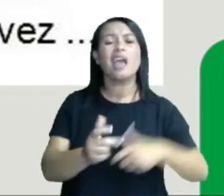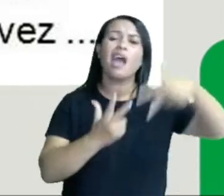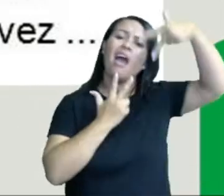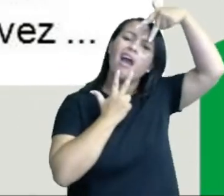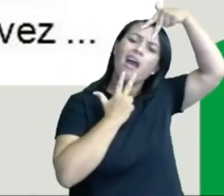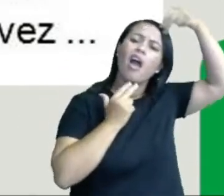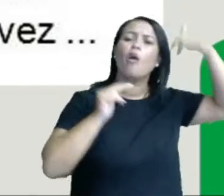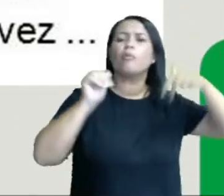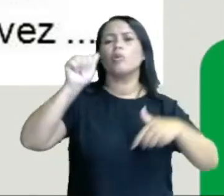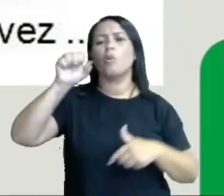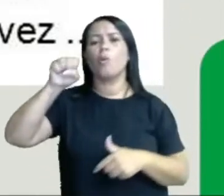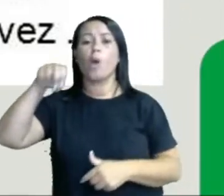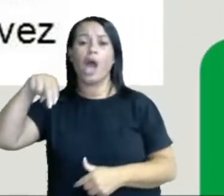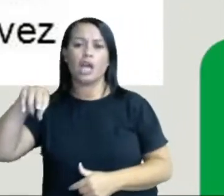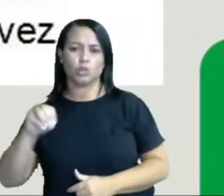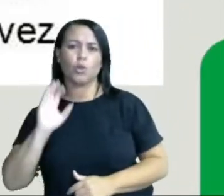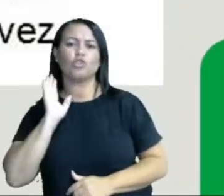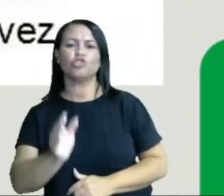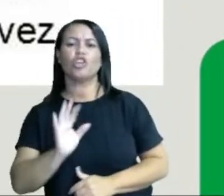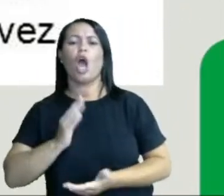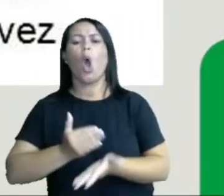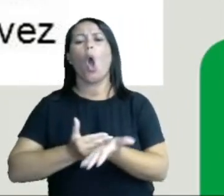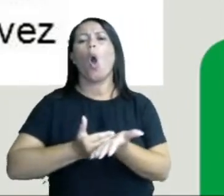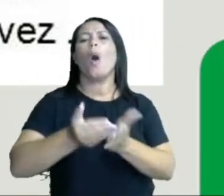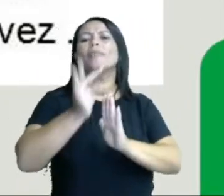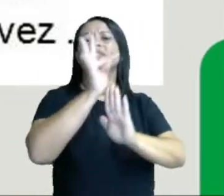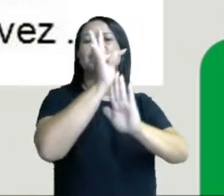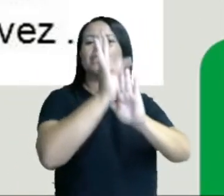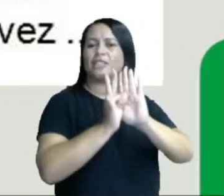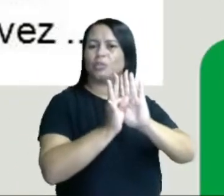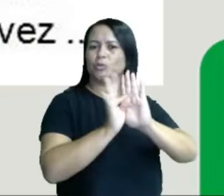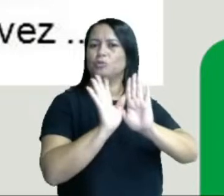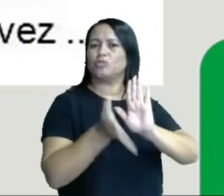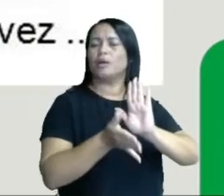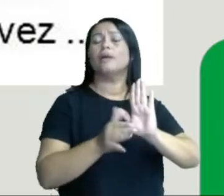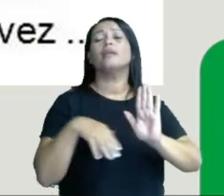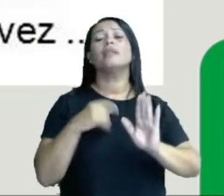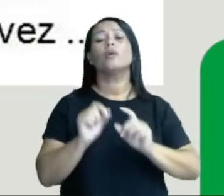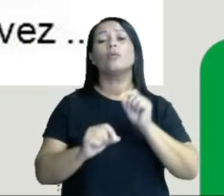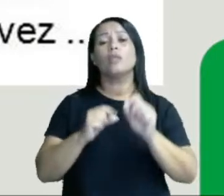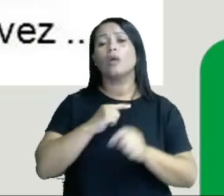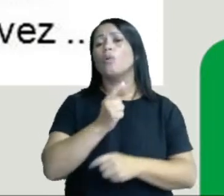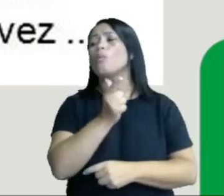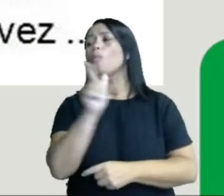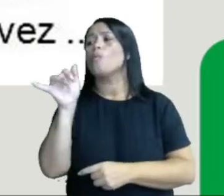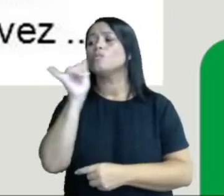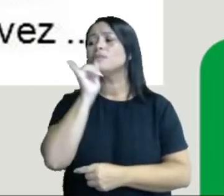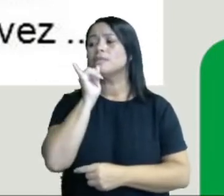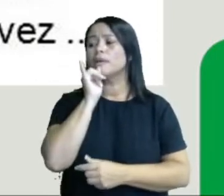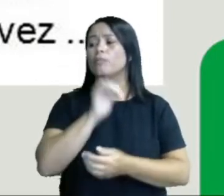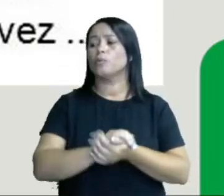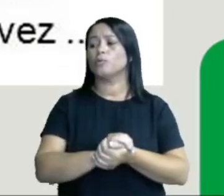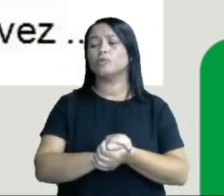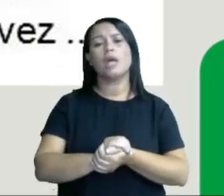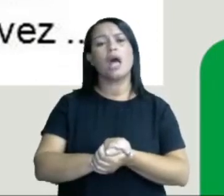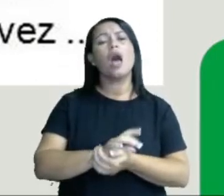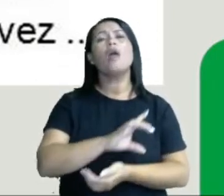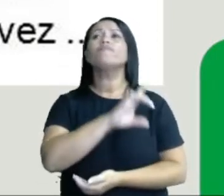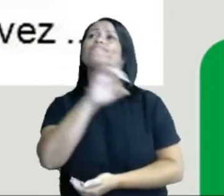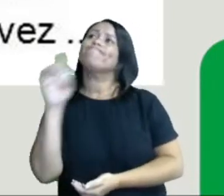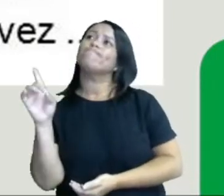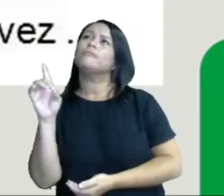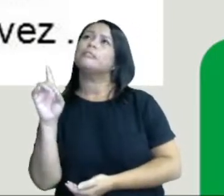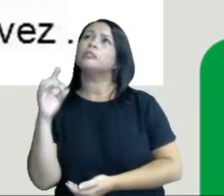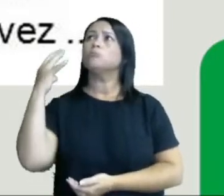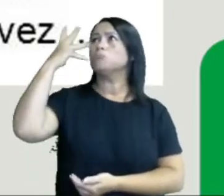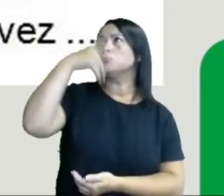cabra e o asno. Eu já dei início ao meu texto, tá certo? E aqui eu tenho outros exemplos. Certo dia,